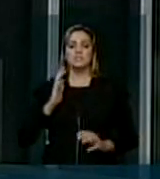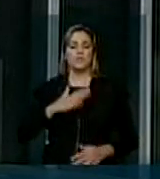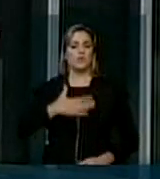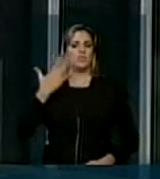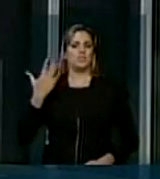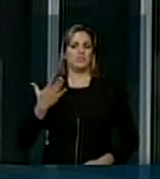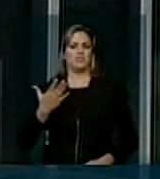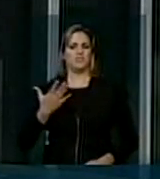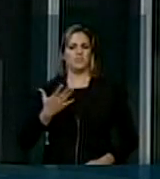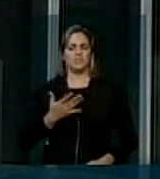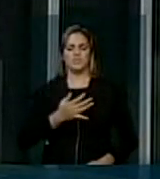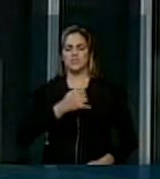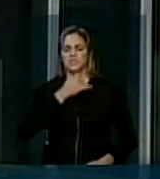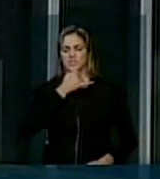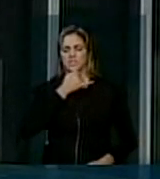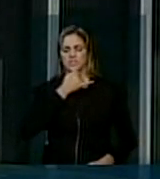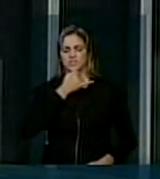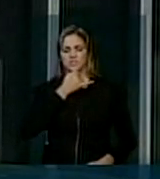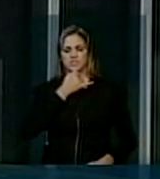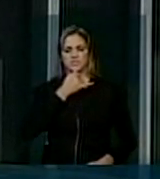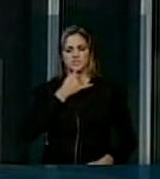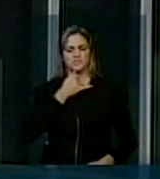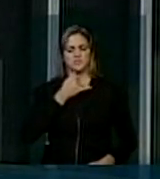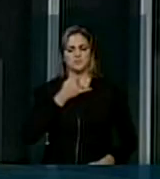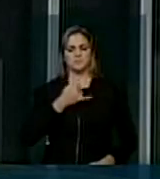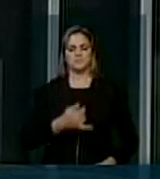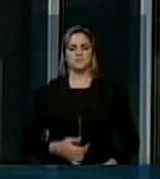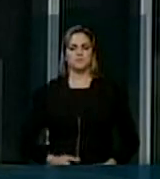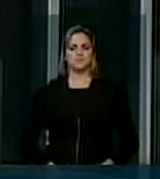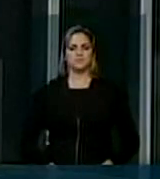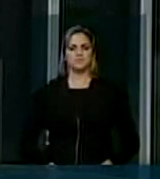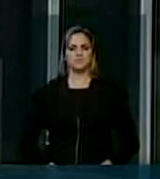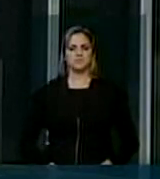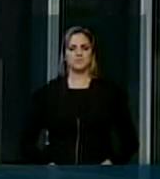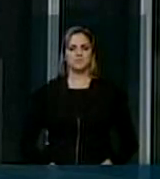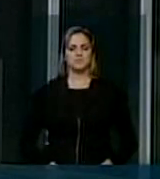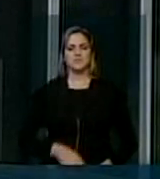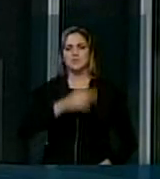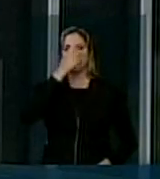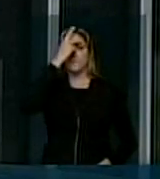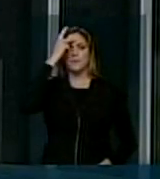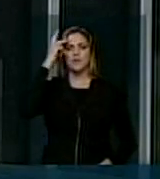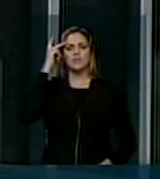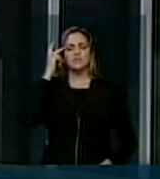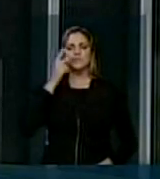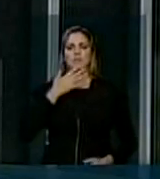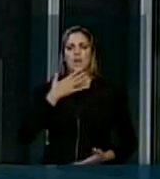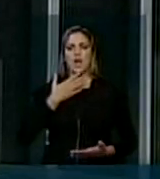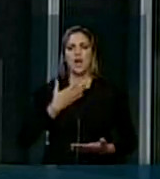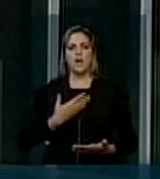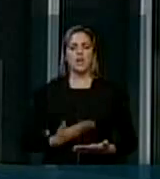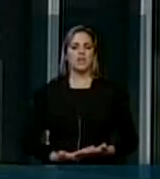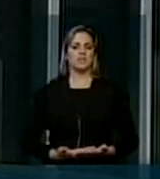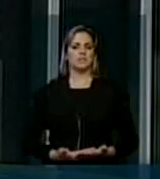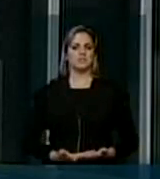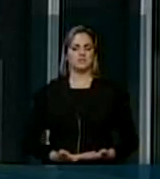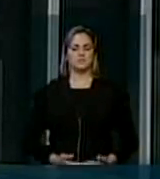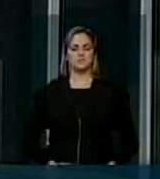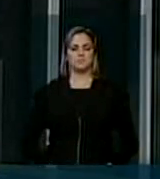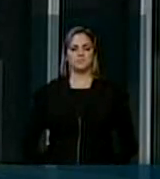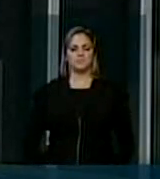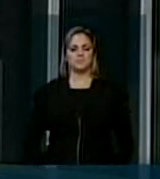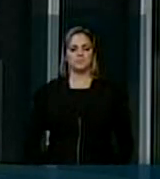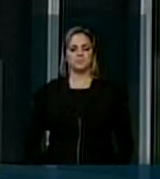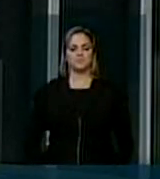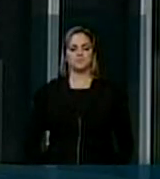se abatia sobre os perplexos defensores da vida. E eu quero fazer aqui